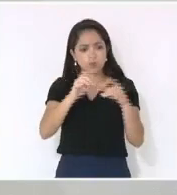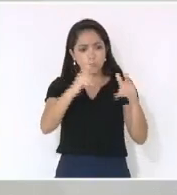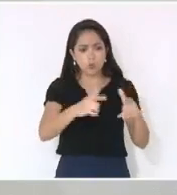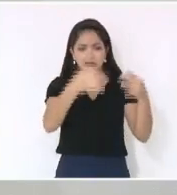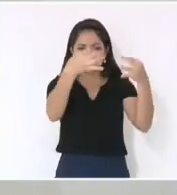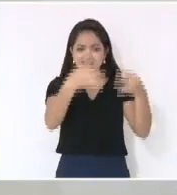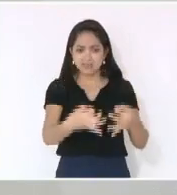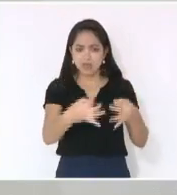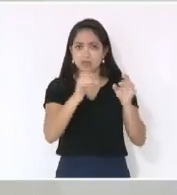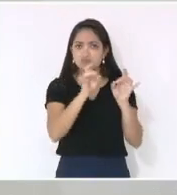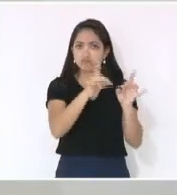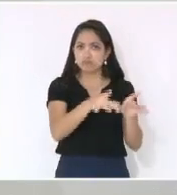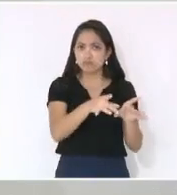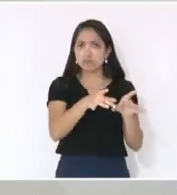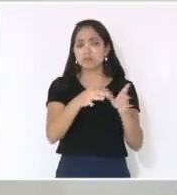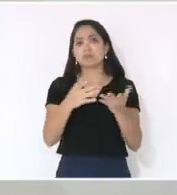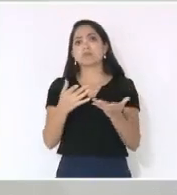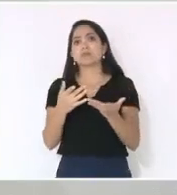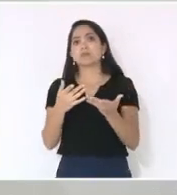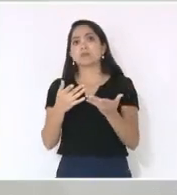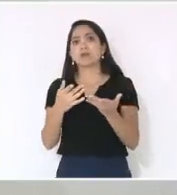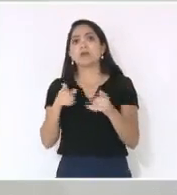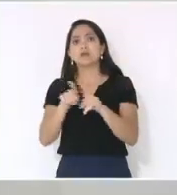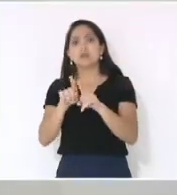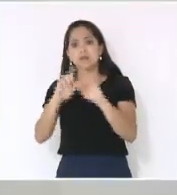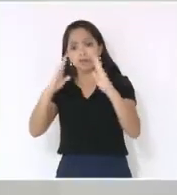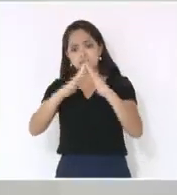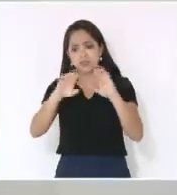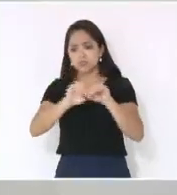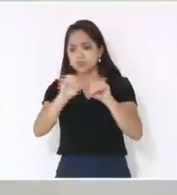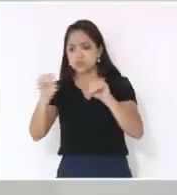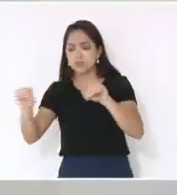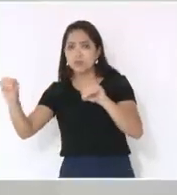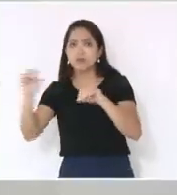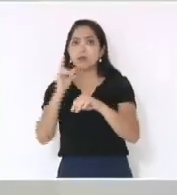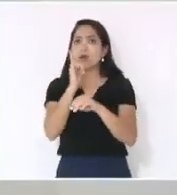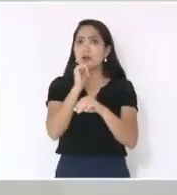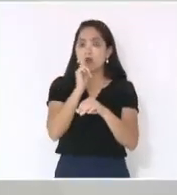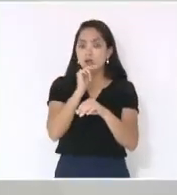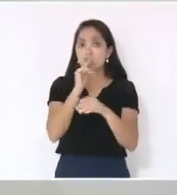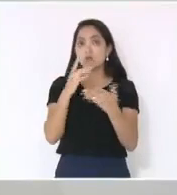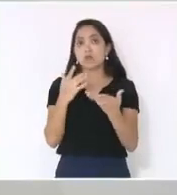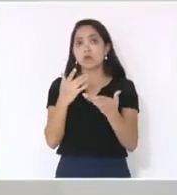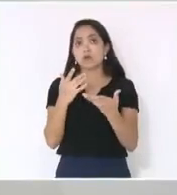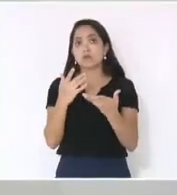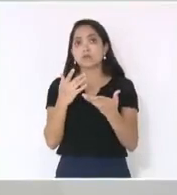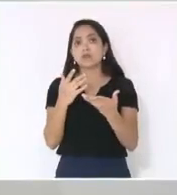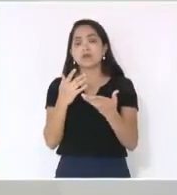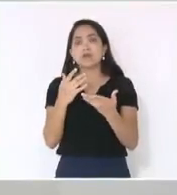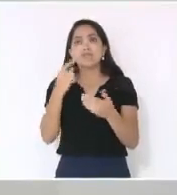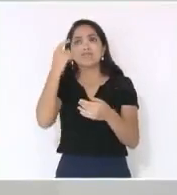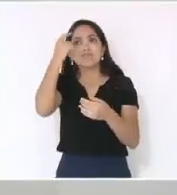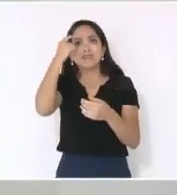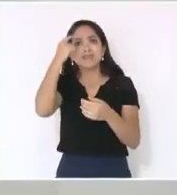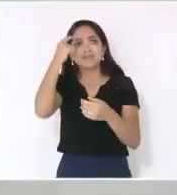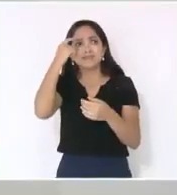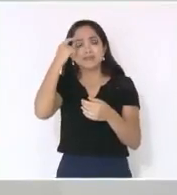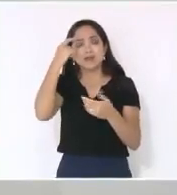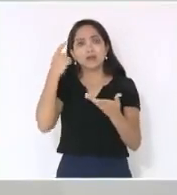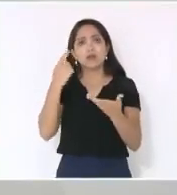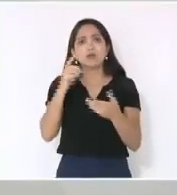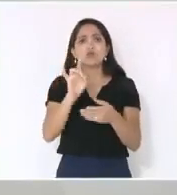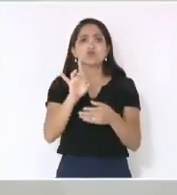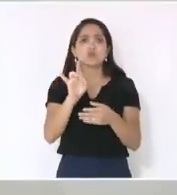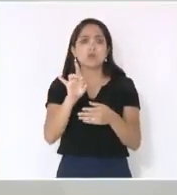mobilidade urbana, saneamento básico, abastecimento de água, nós não podemos mais pensar